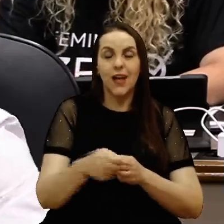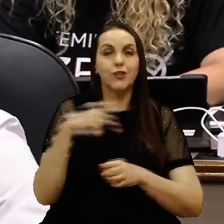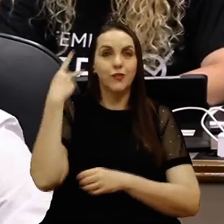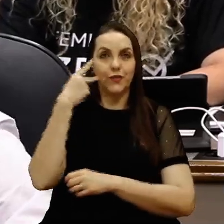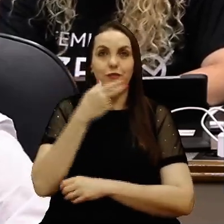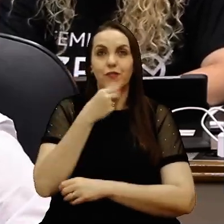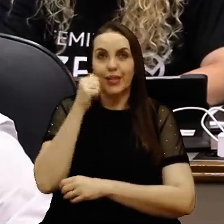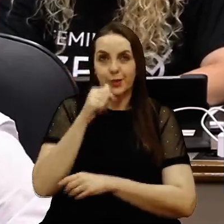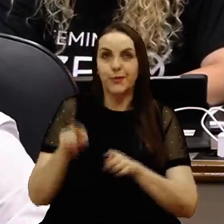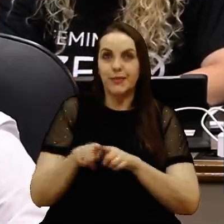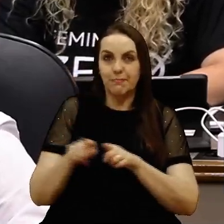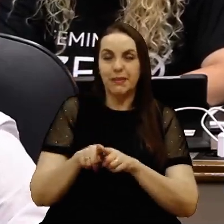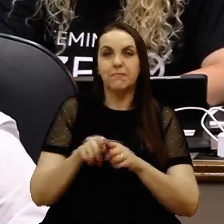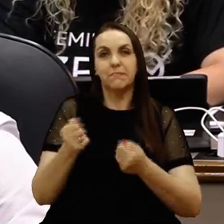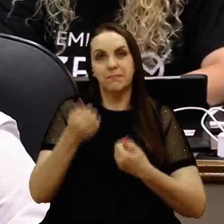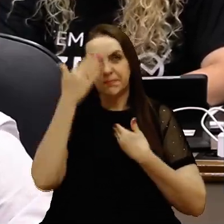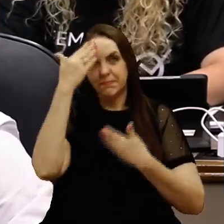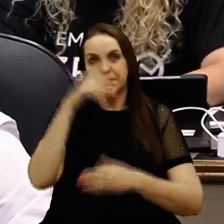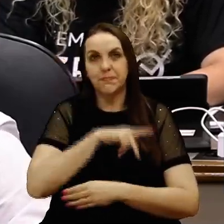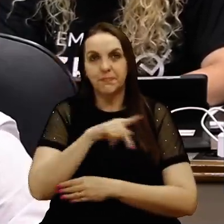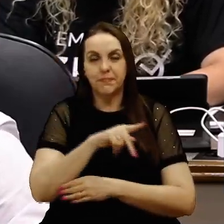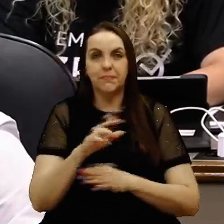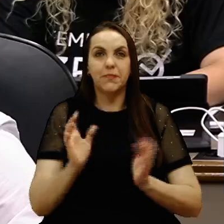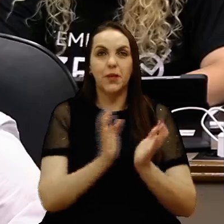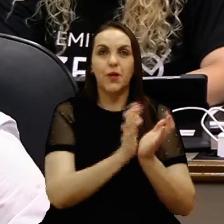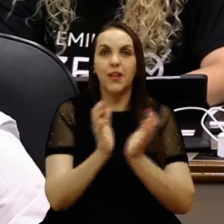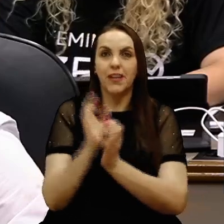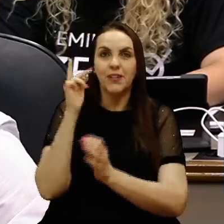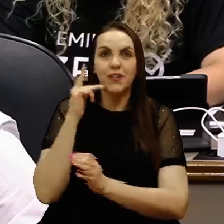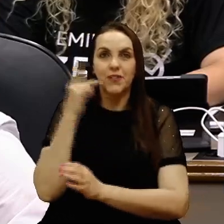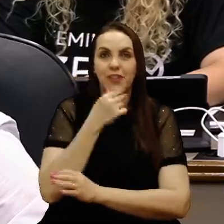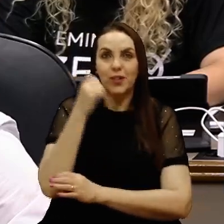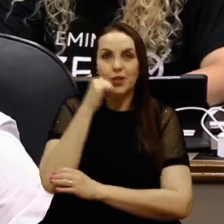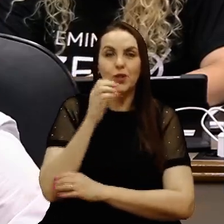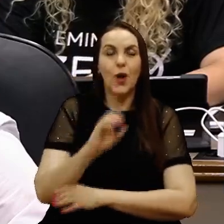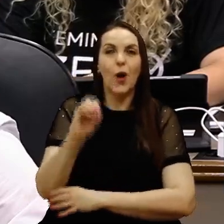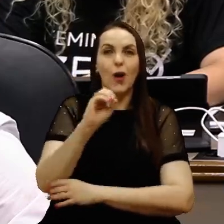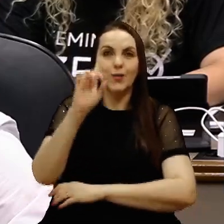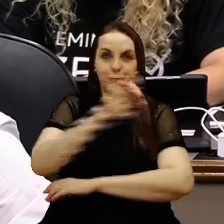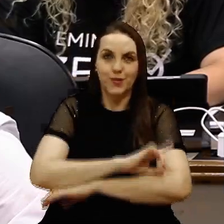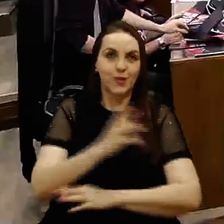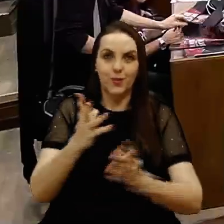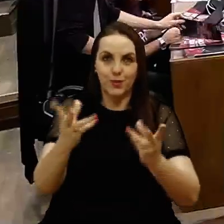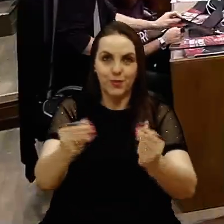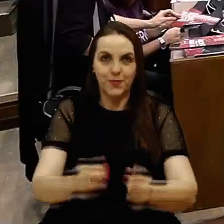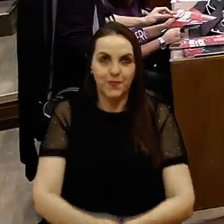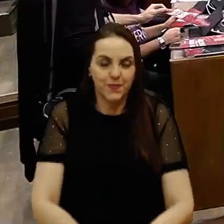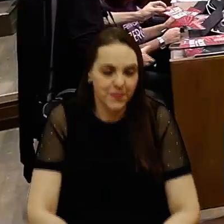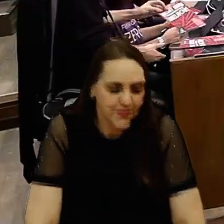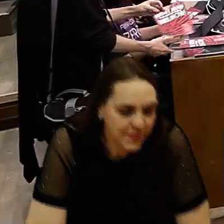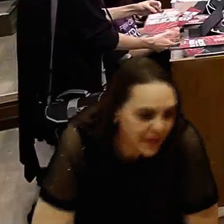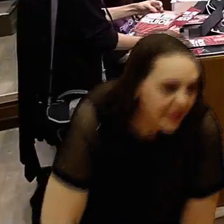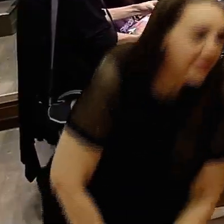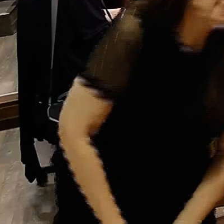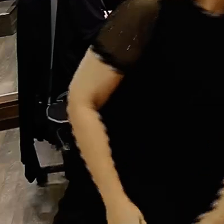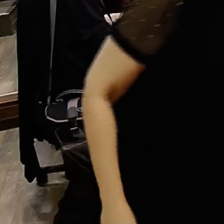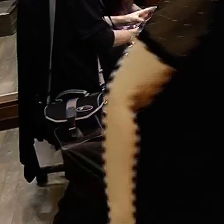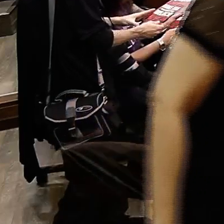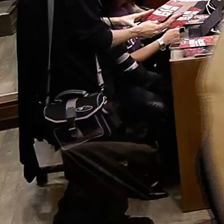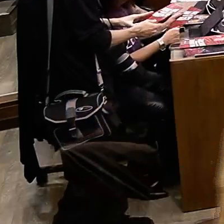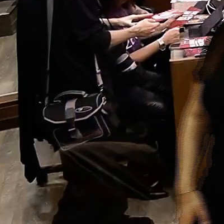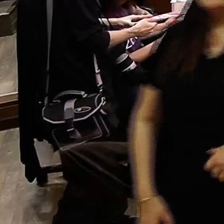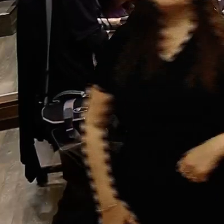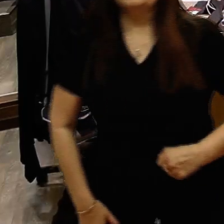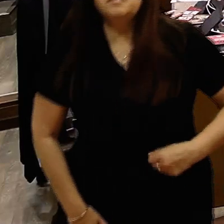vereadores. Era isso, então, senhor presidente, nobres colegas vereadores, a todos um muito bom dia. Obrigado, vereador Cristiano Becker. Com a